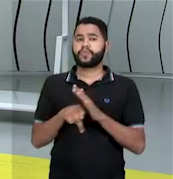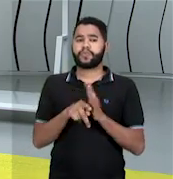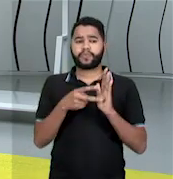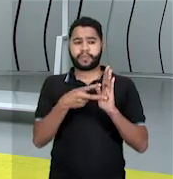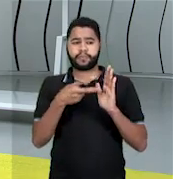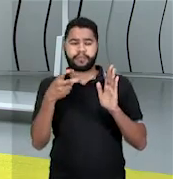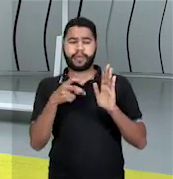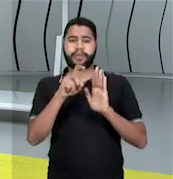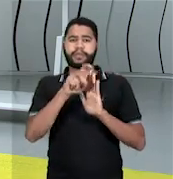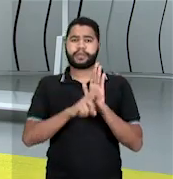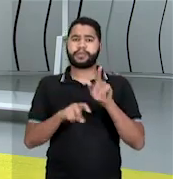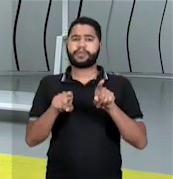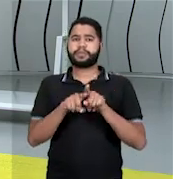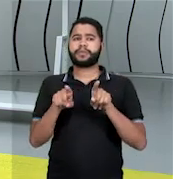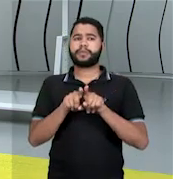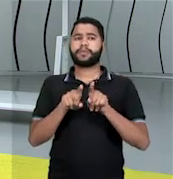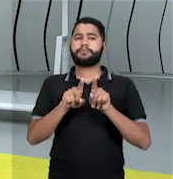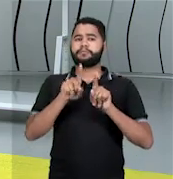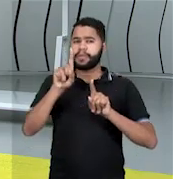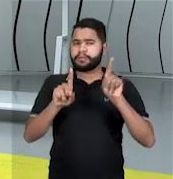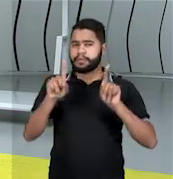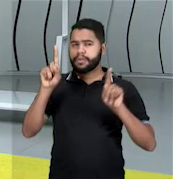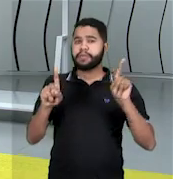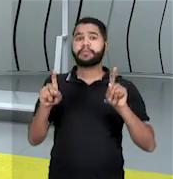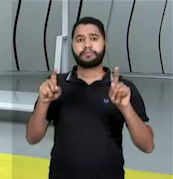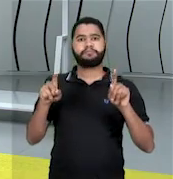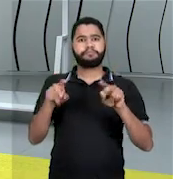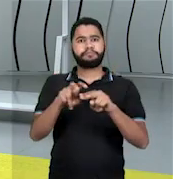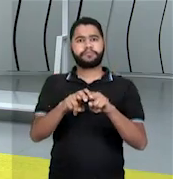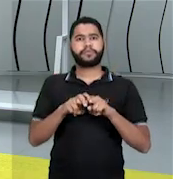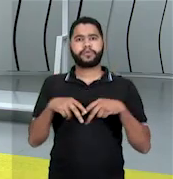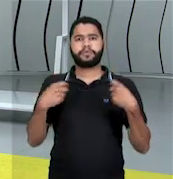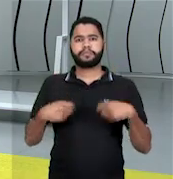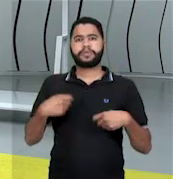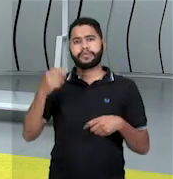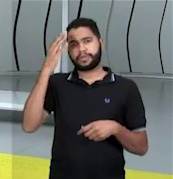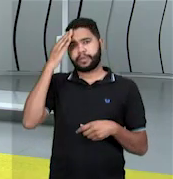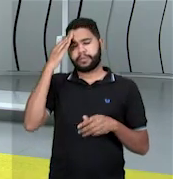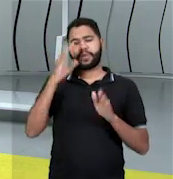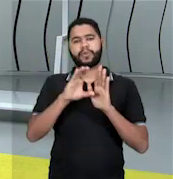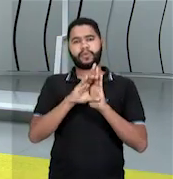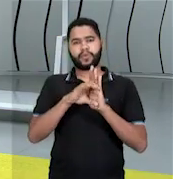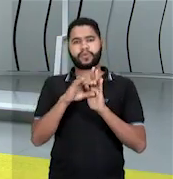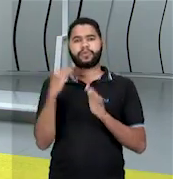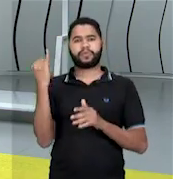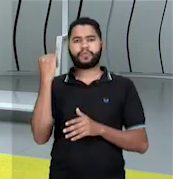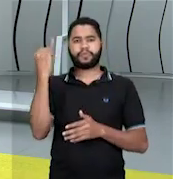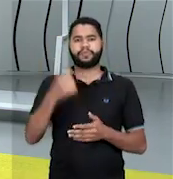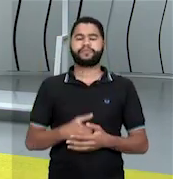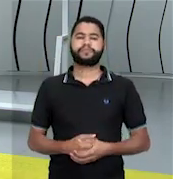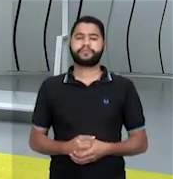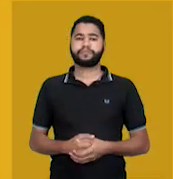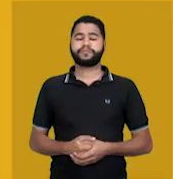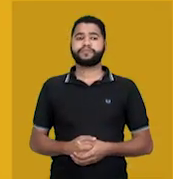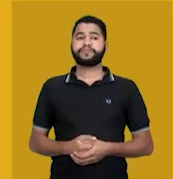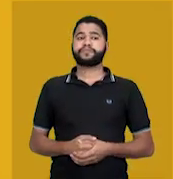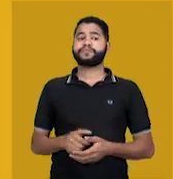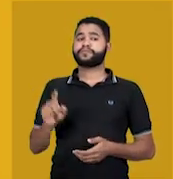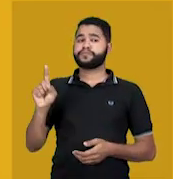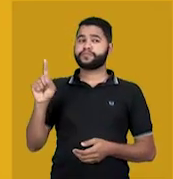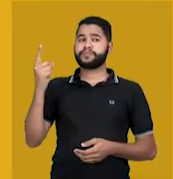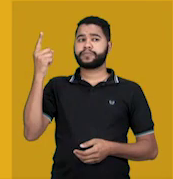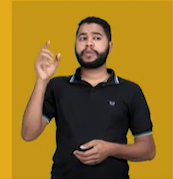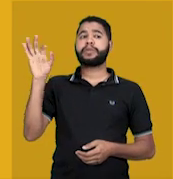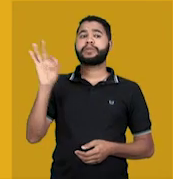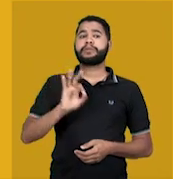de texto e de gráfico. Então, por isso que a gente tem que saber, não adianta fugir de conceitos, é necessário, tá? O primeiro, taxa